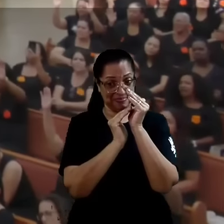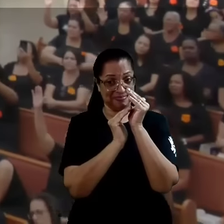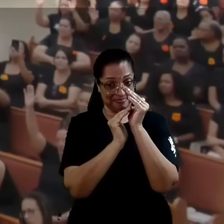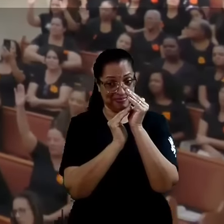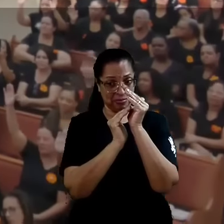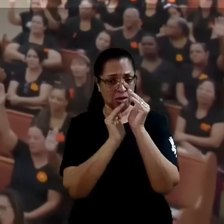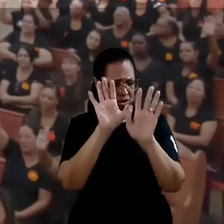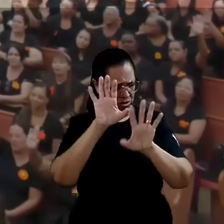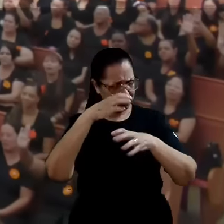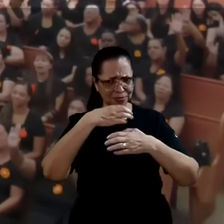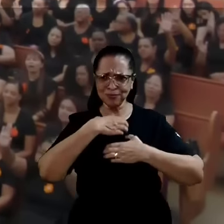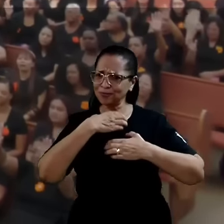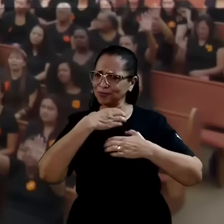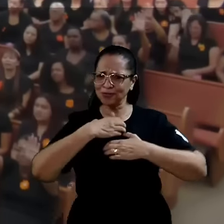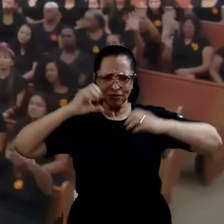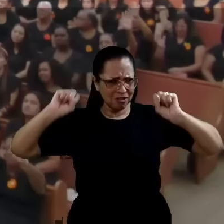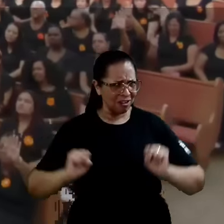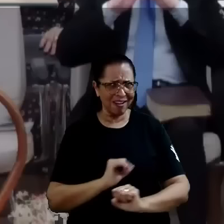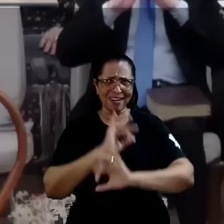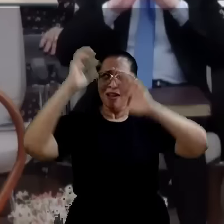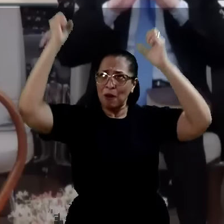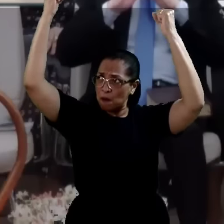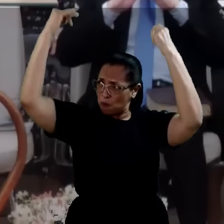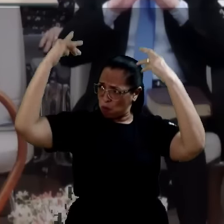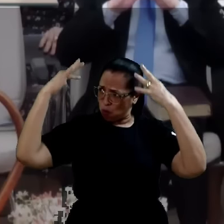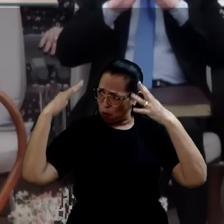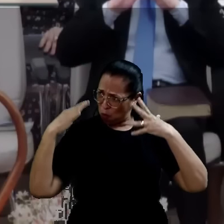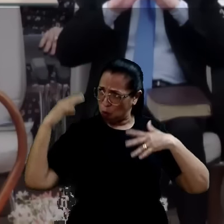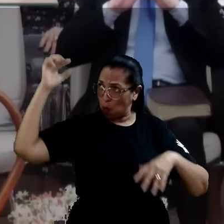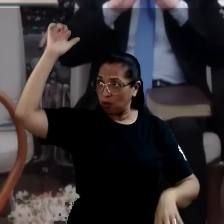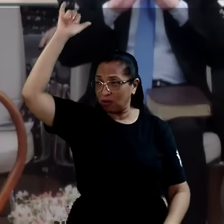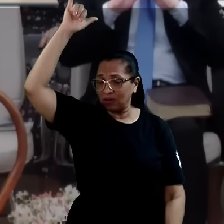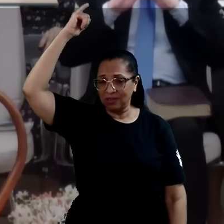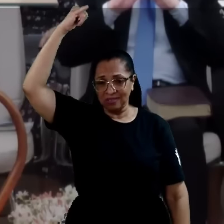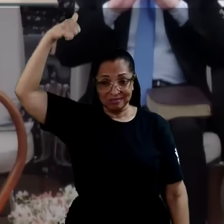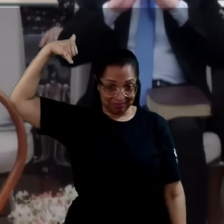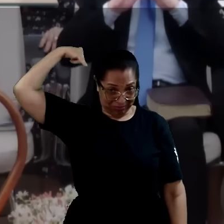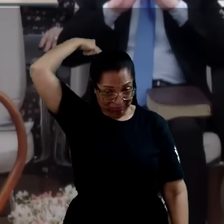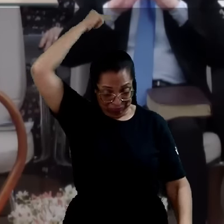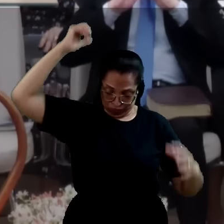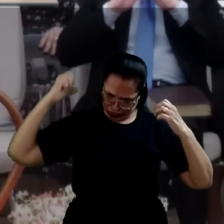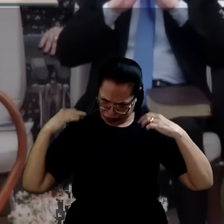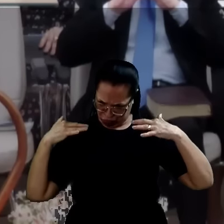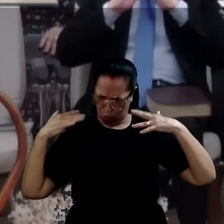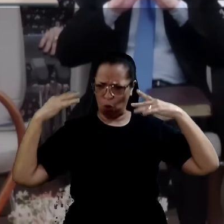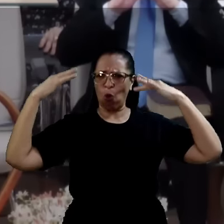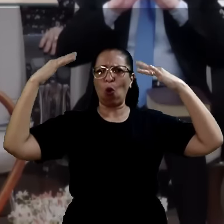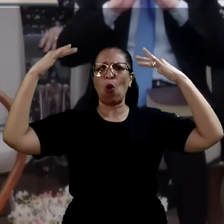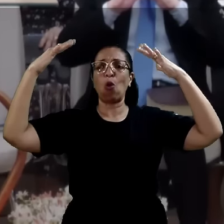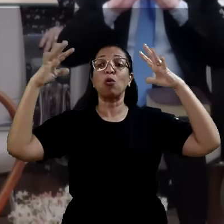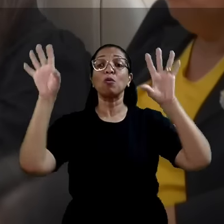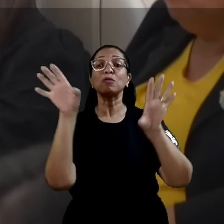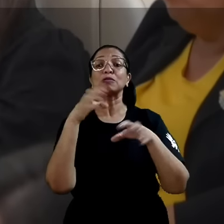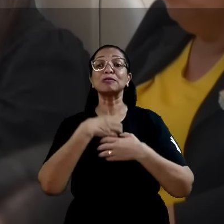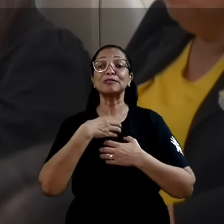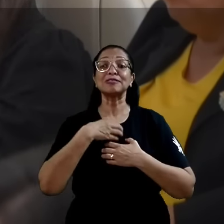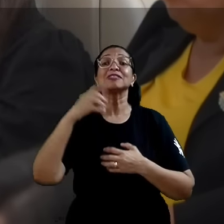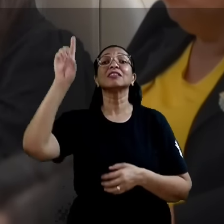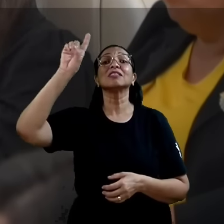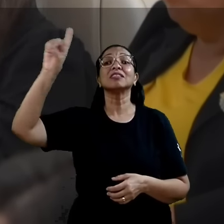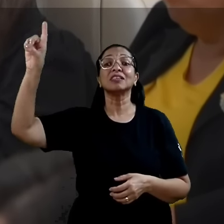ver o povo receber a glória a porção ele vai levar essa porção para dentro da tua casa mãe Não se admire se você